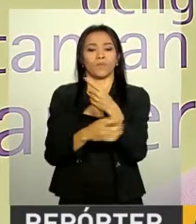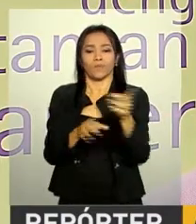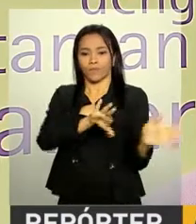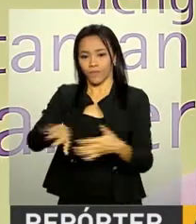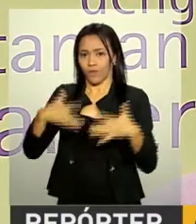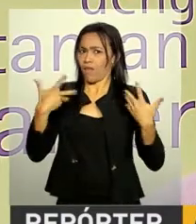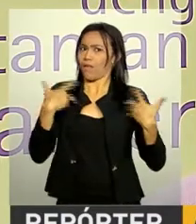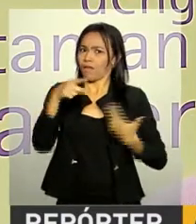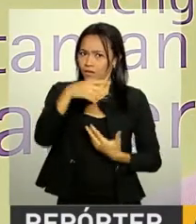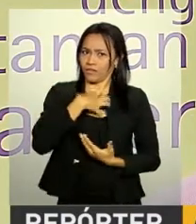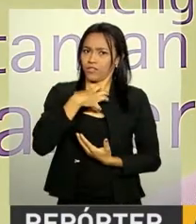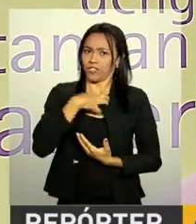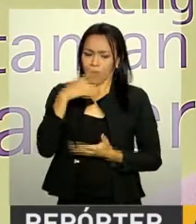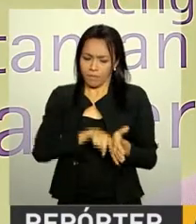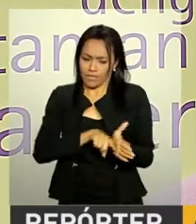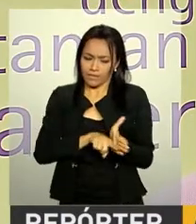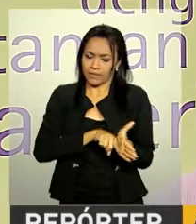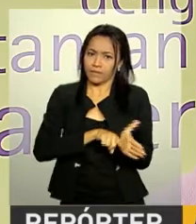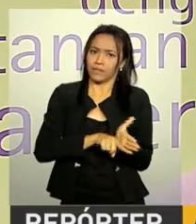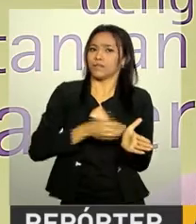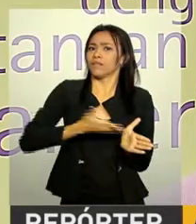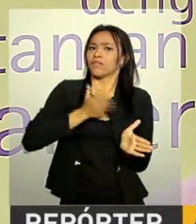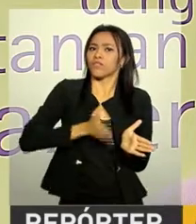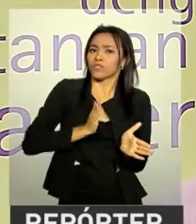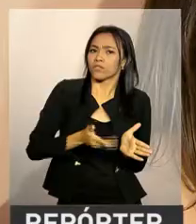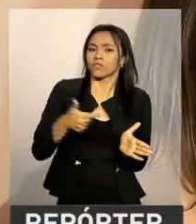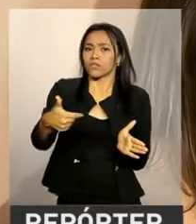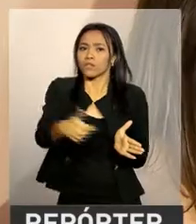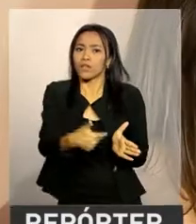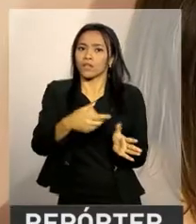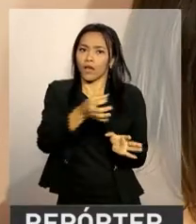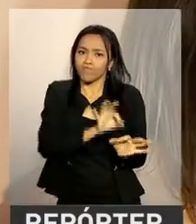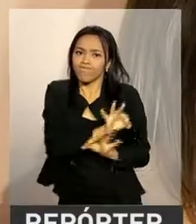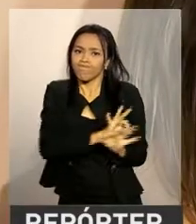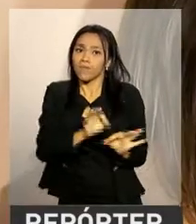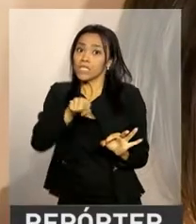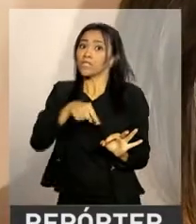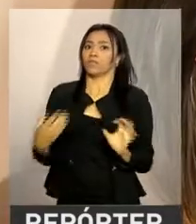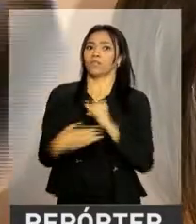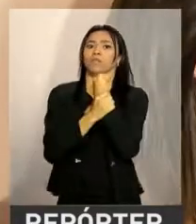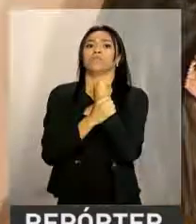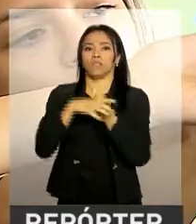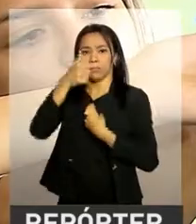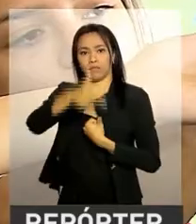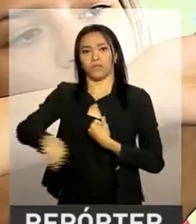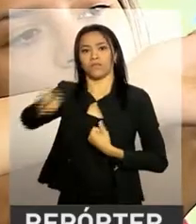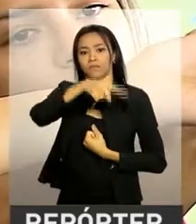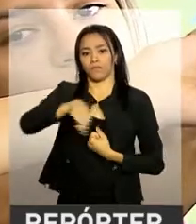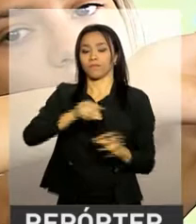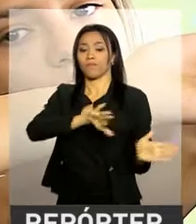sabendo então a pesquisa já foi eu estava vendo a ser elaborado é uma segurança né mas né o